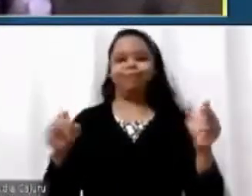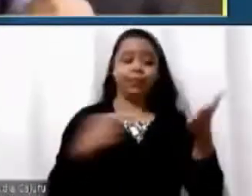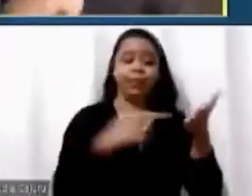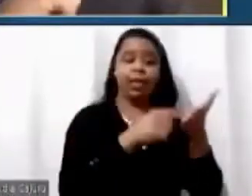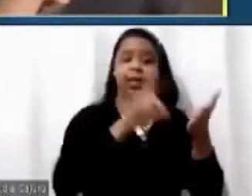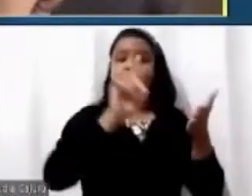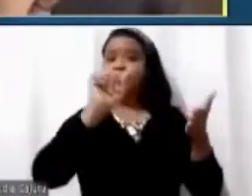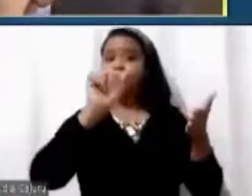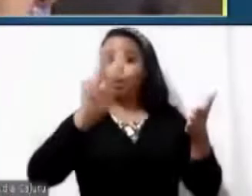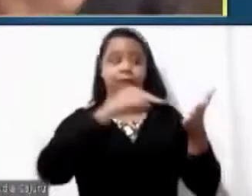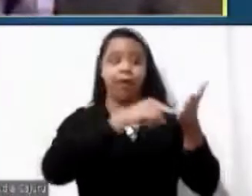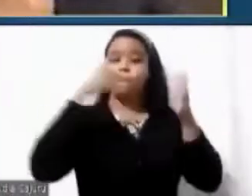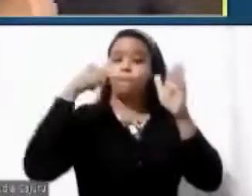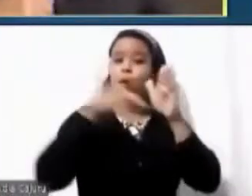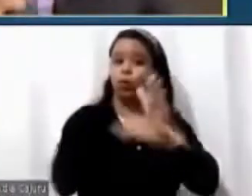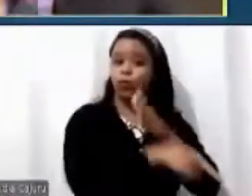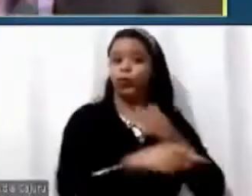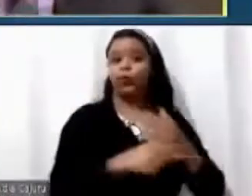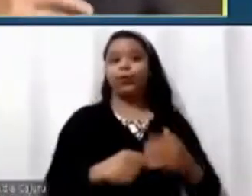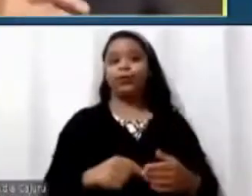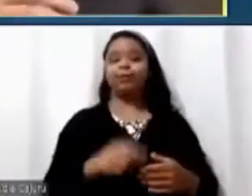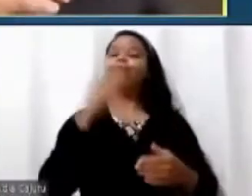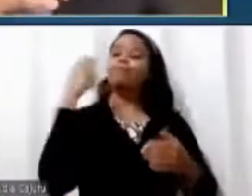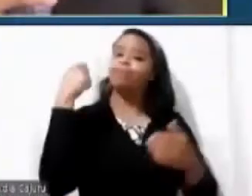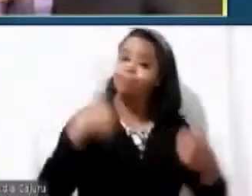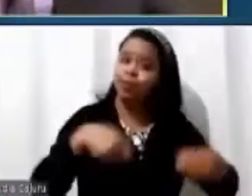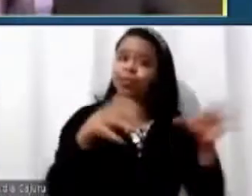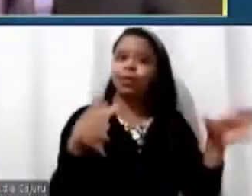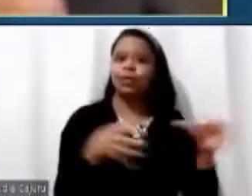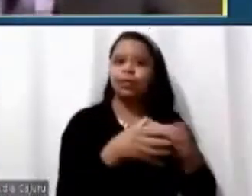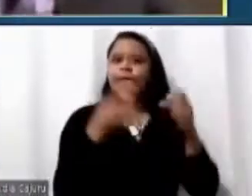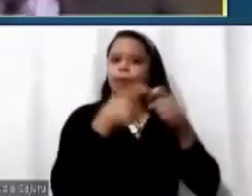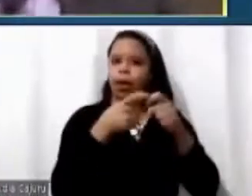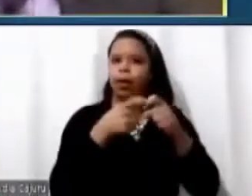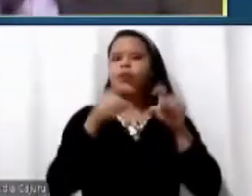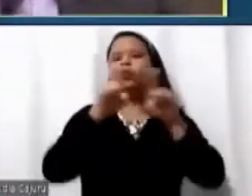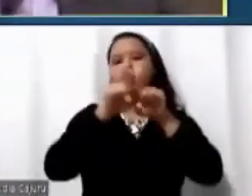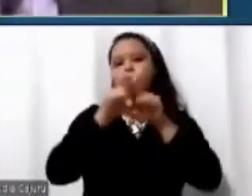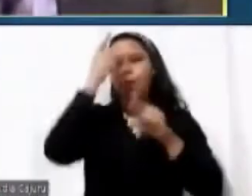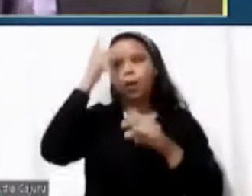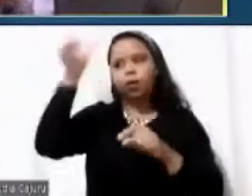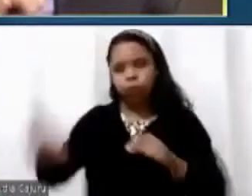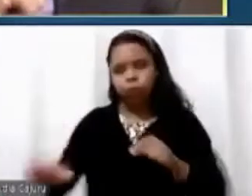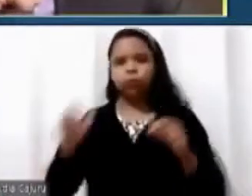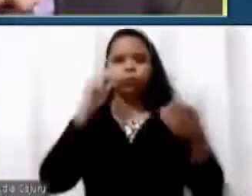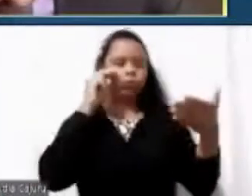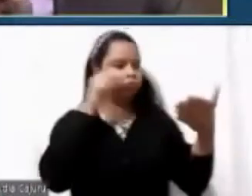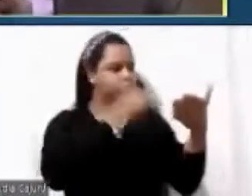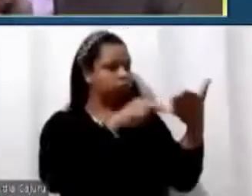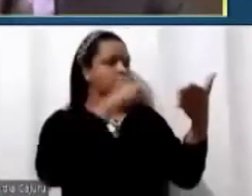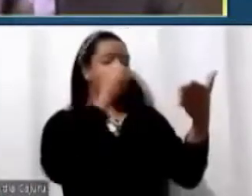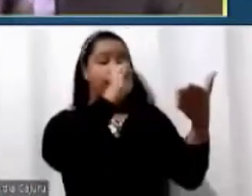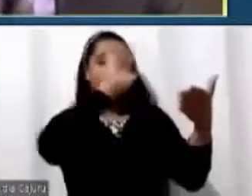muito triste observarmos ainda nos dias de hoje algumas decisões que não respeitam as diretivas